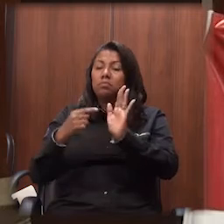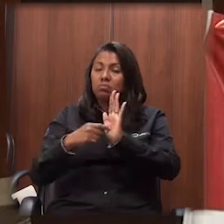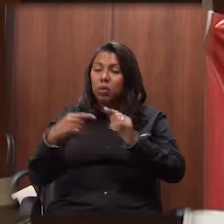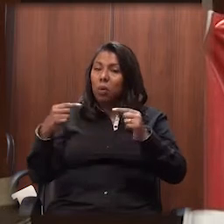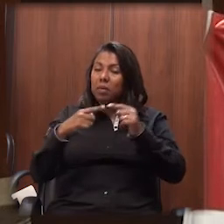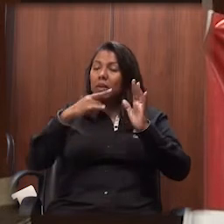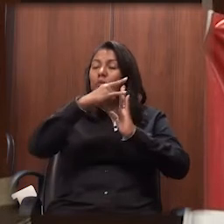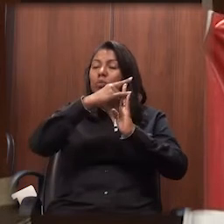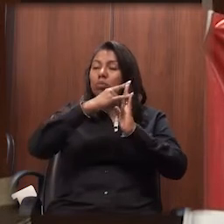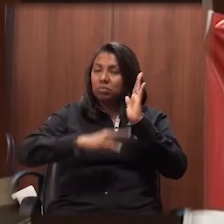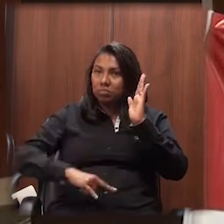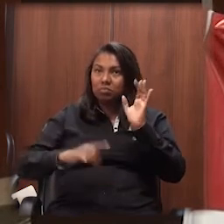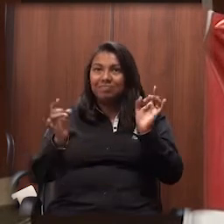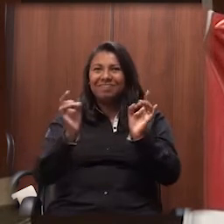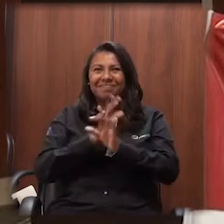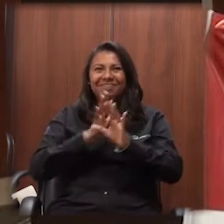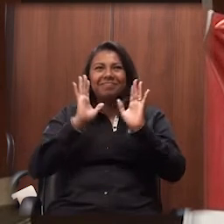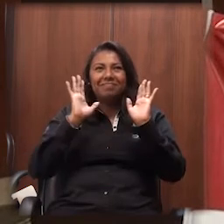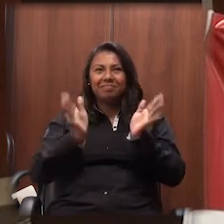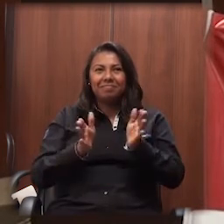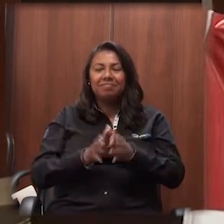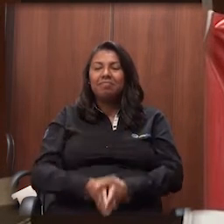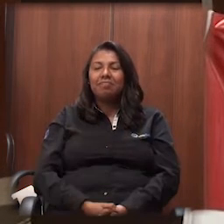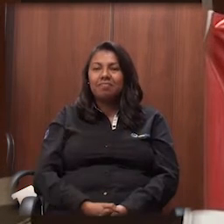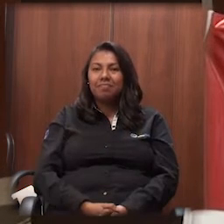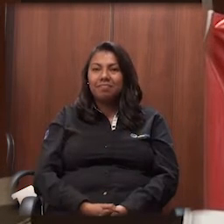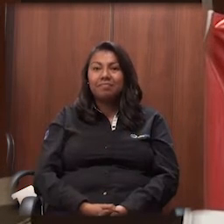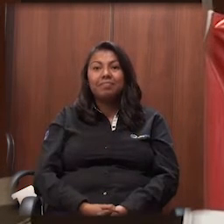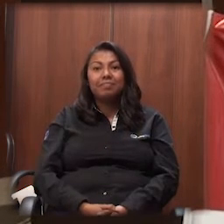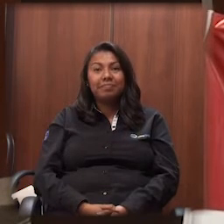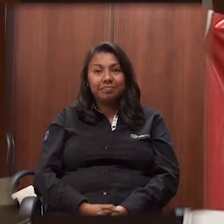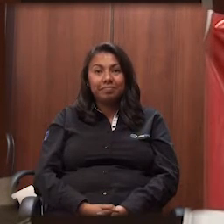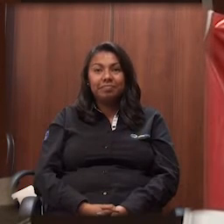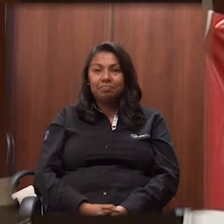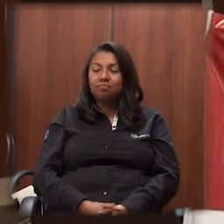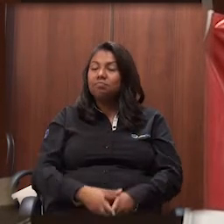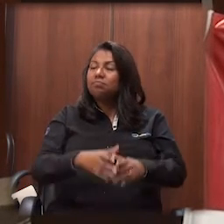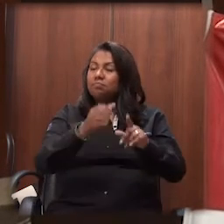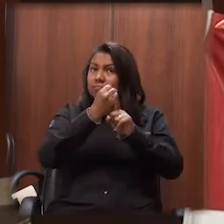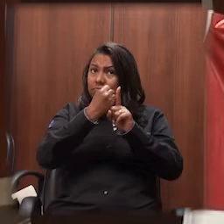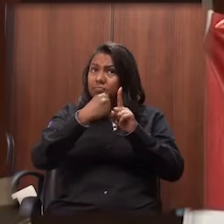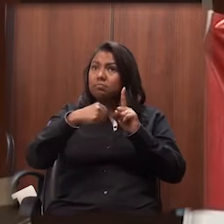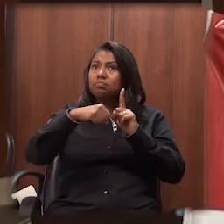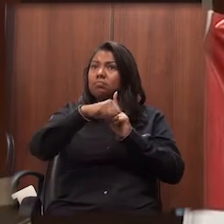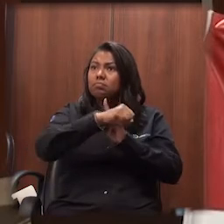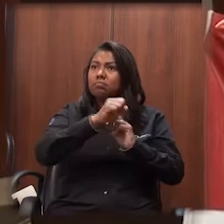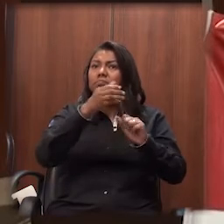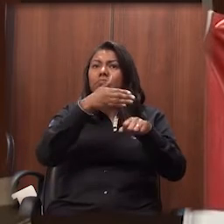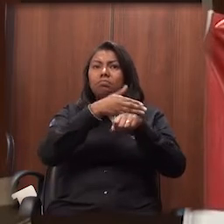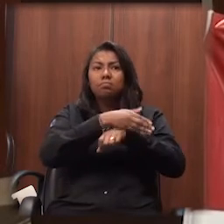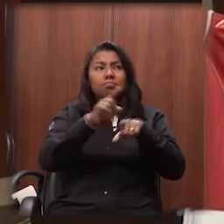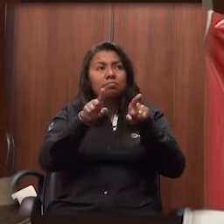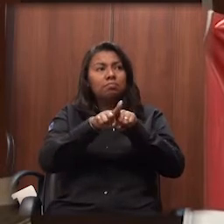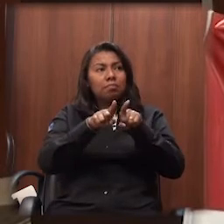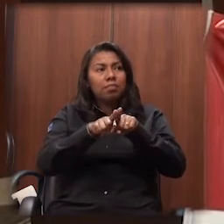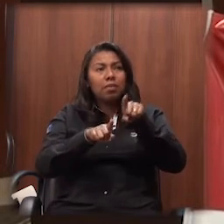partir de processos participativos. E aí que está o dedo da sociedade, o dedo da